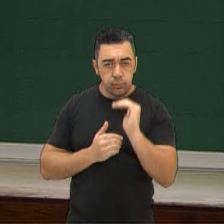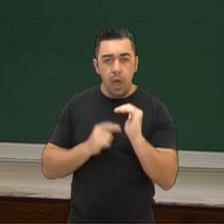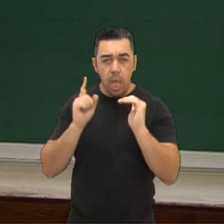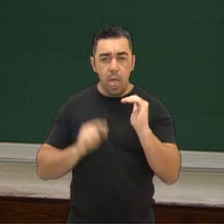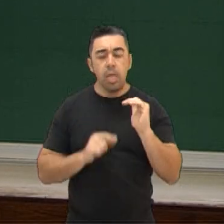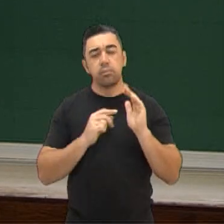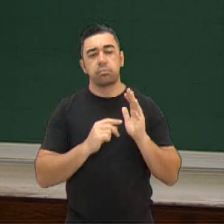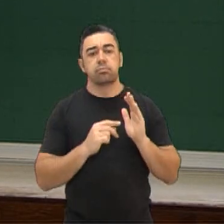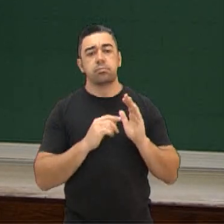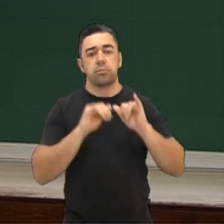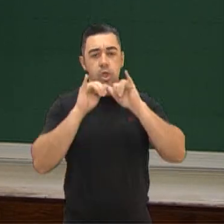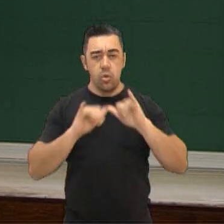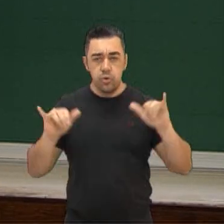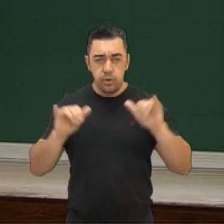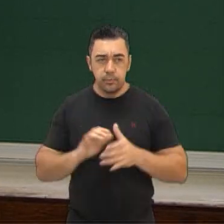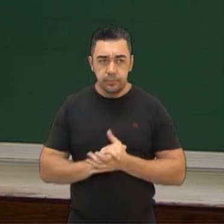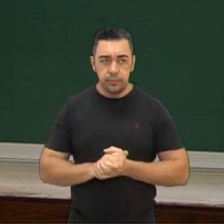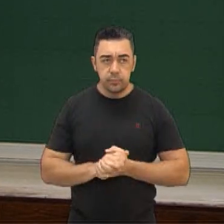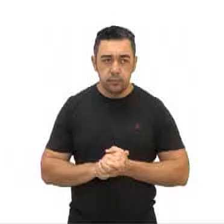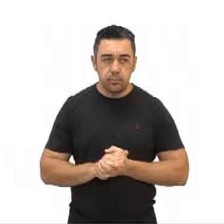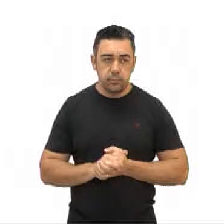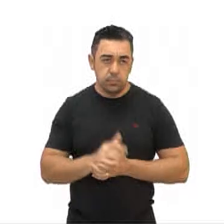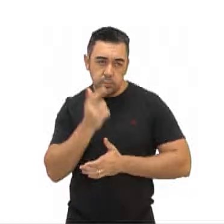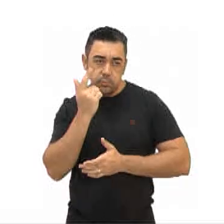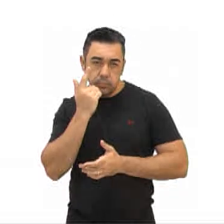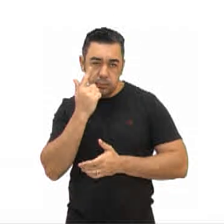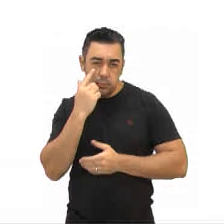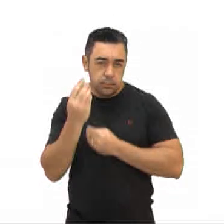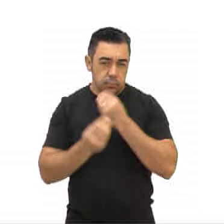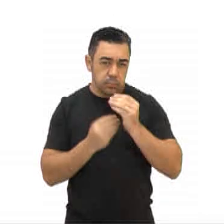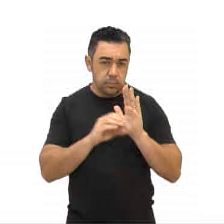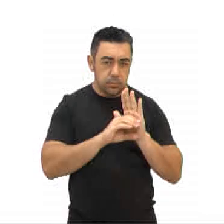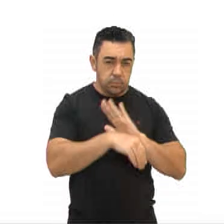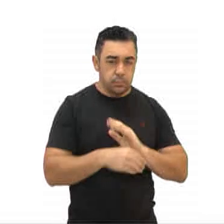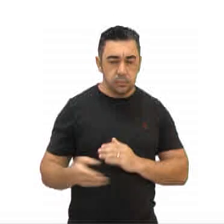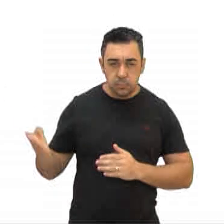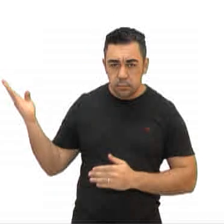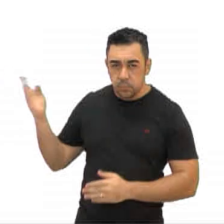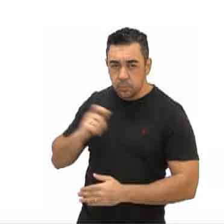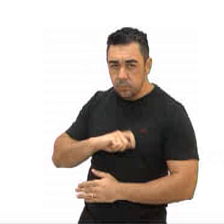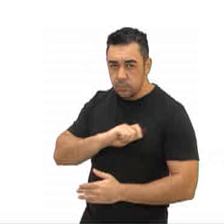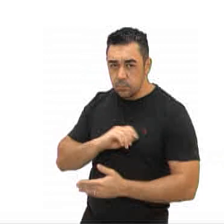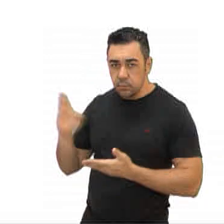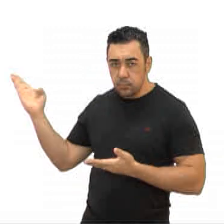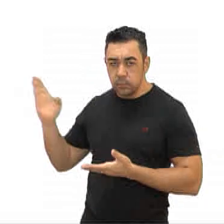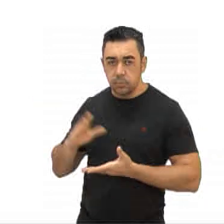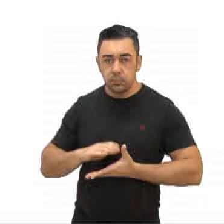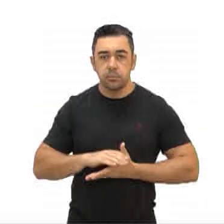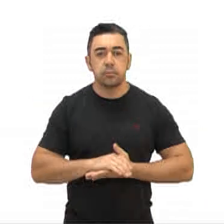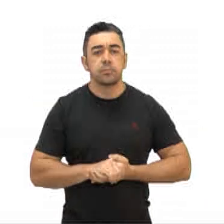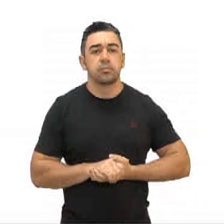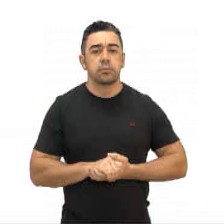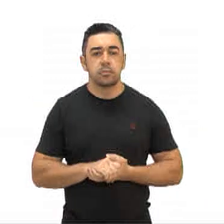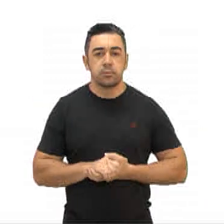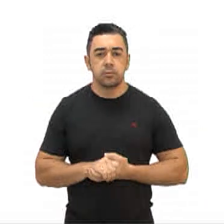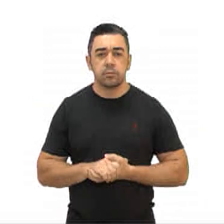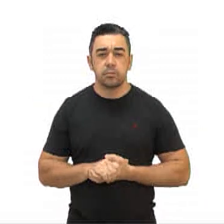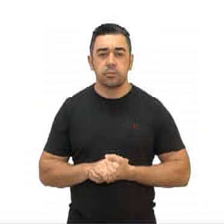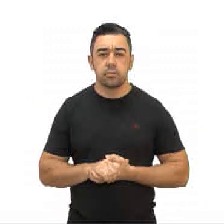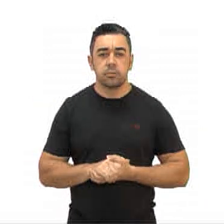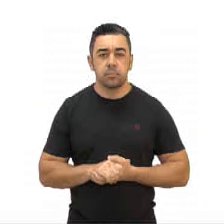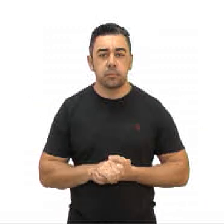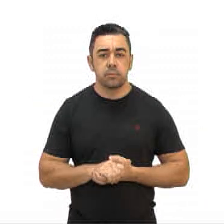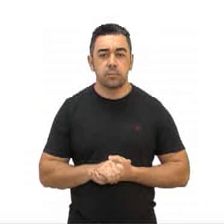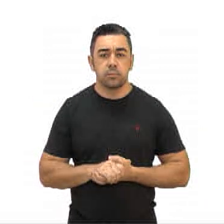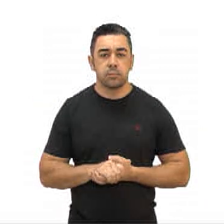si. Vamos ver a definição de titular. O titular é a primeira toma